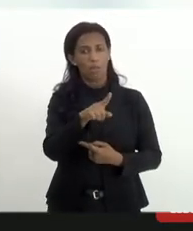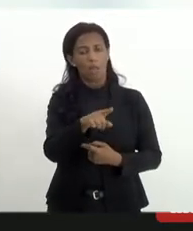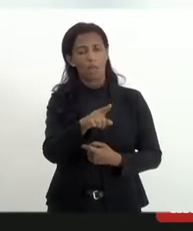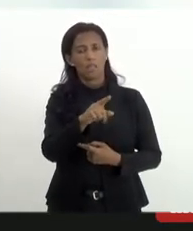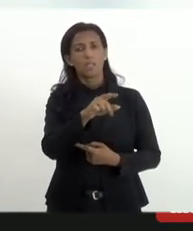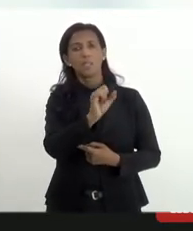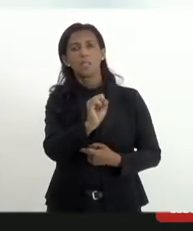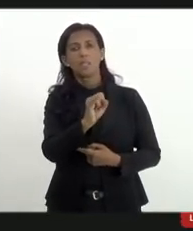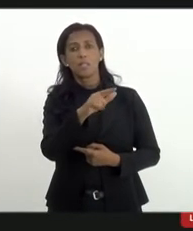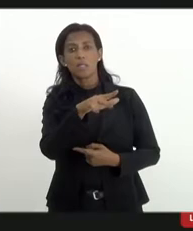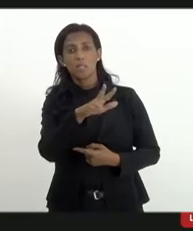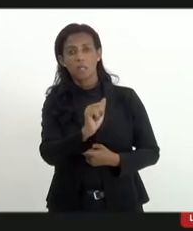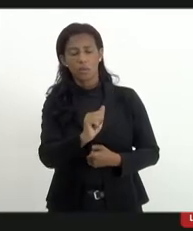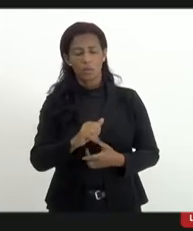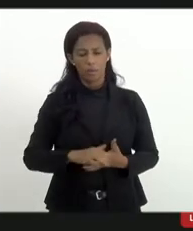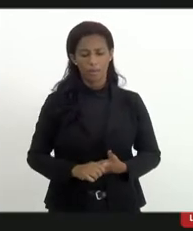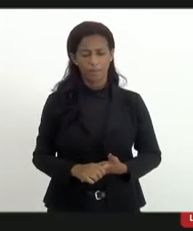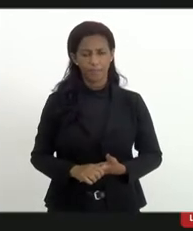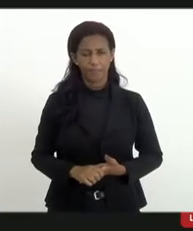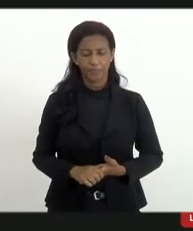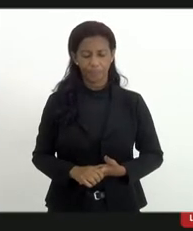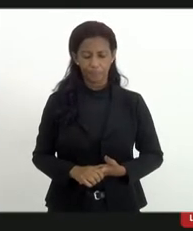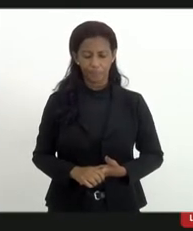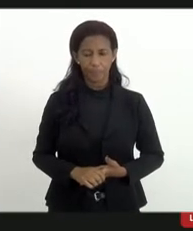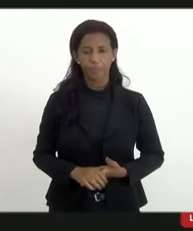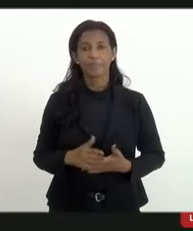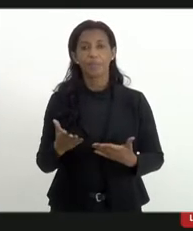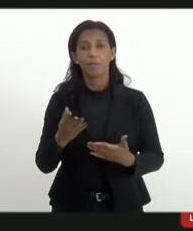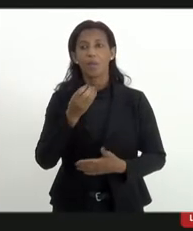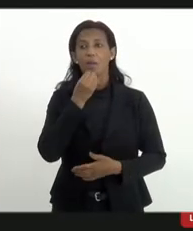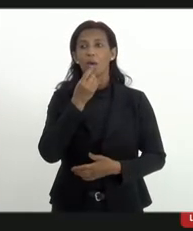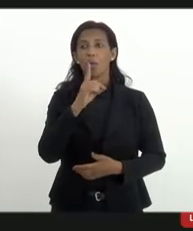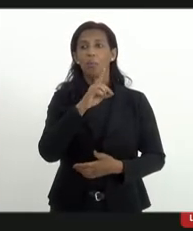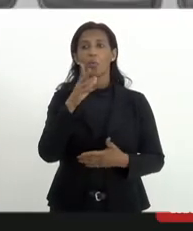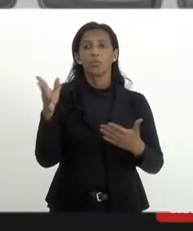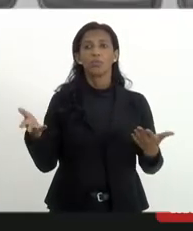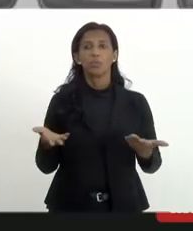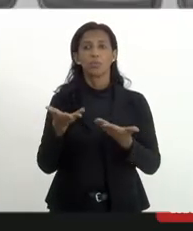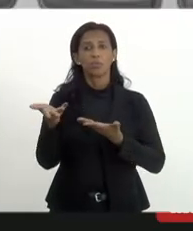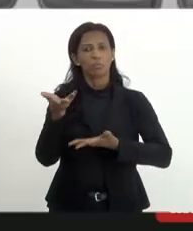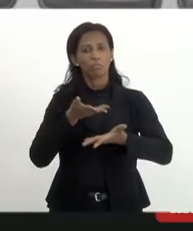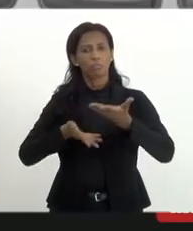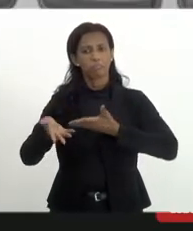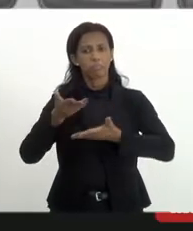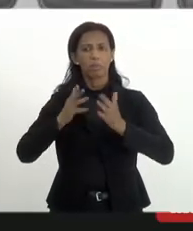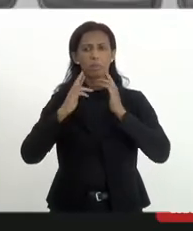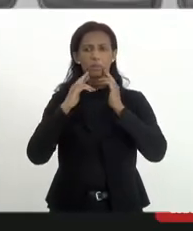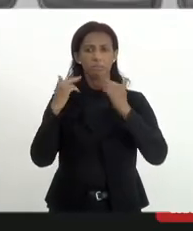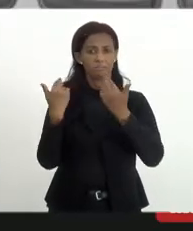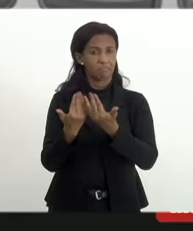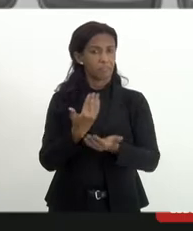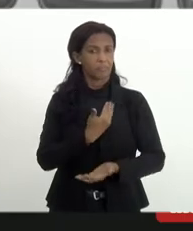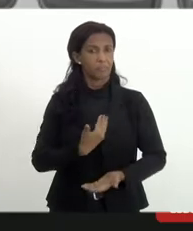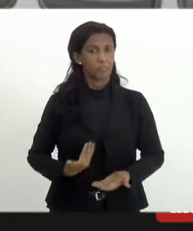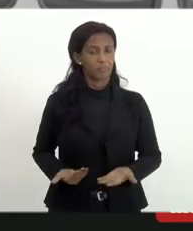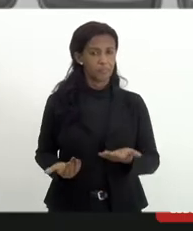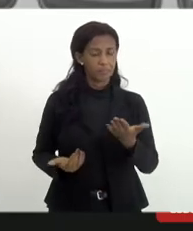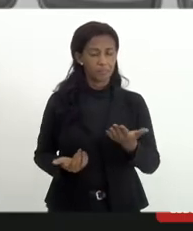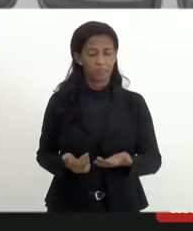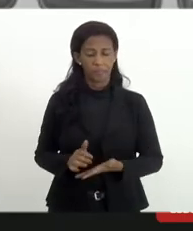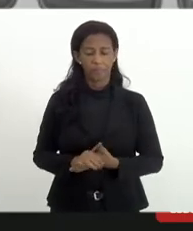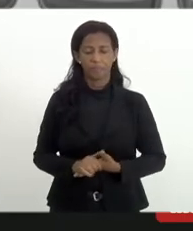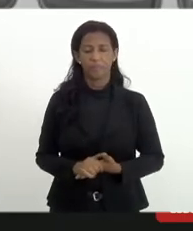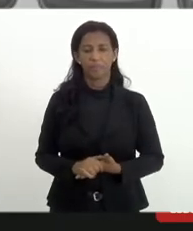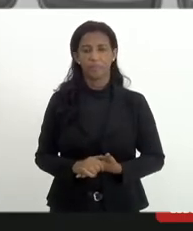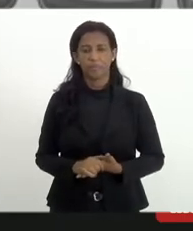por favor. Muito bem, deputado Luiz Paulo. Mais uma vez, bom dia a todos os participantes dessa audiência pública.